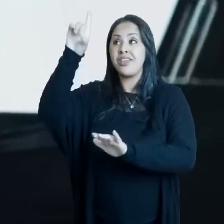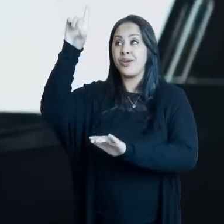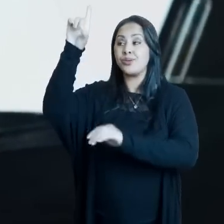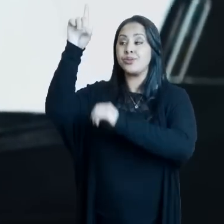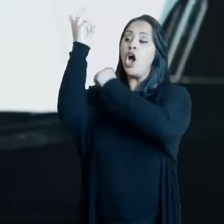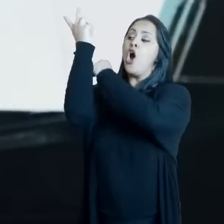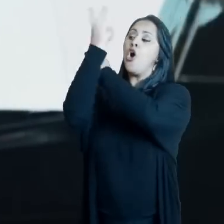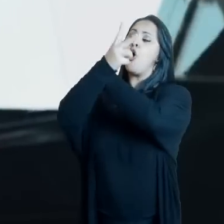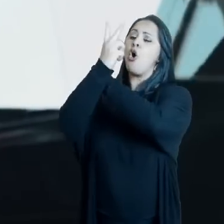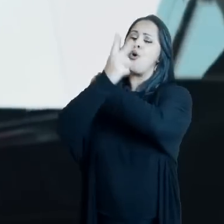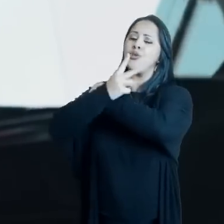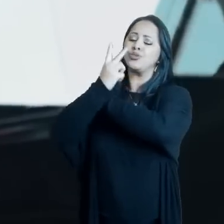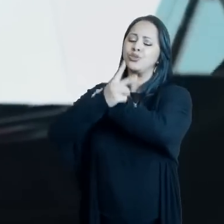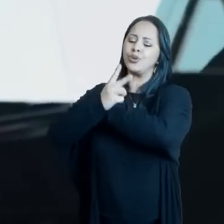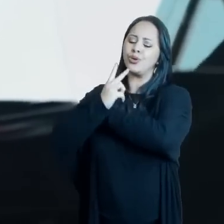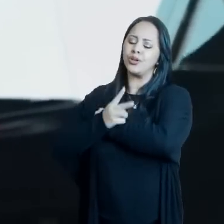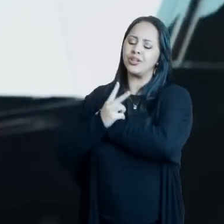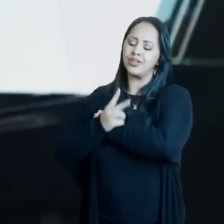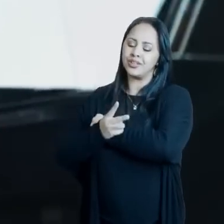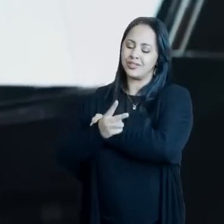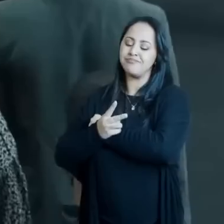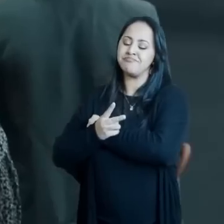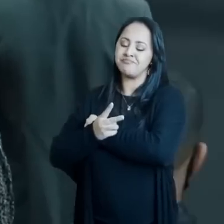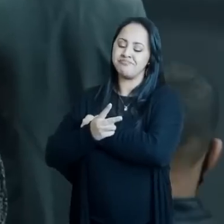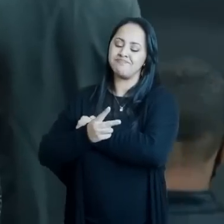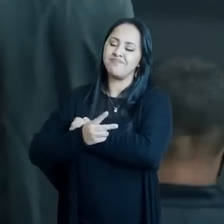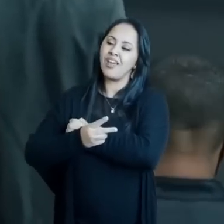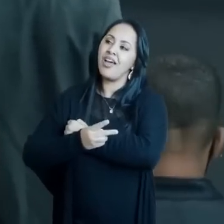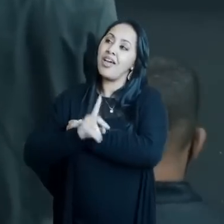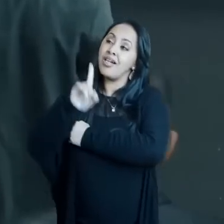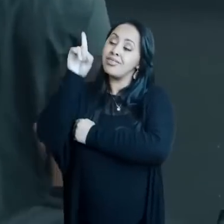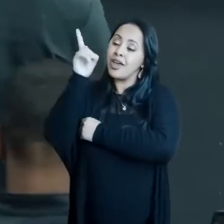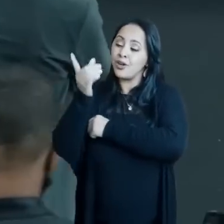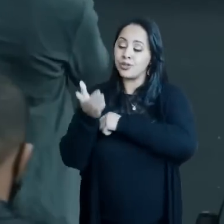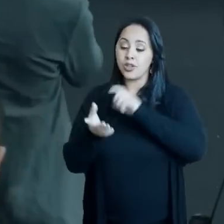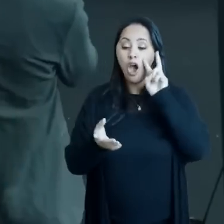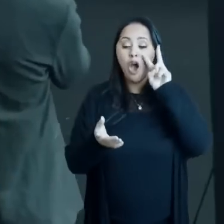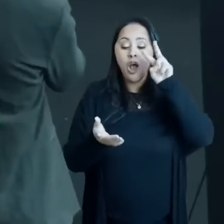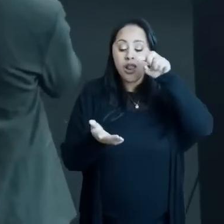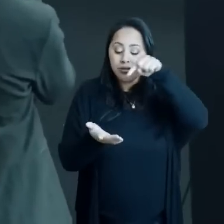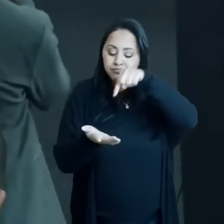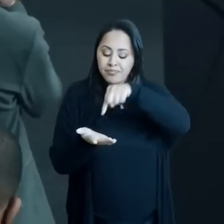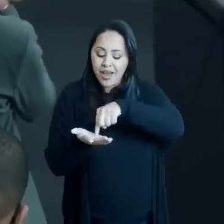controle ainda está na palma de suas mãos.